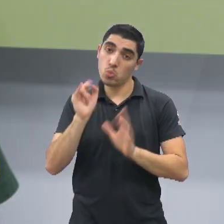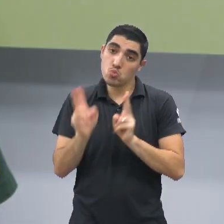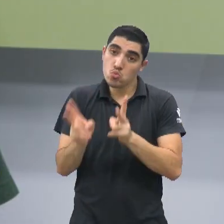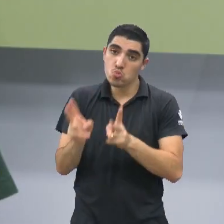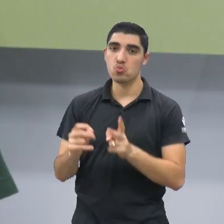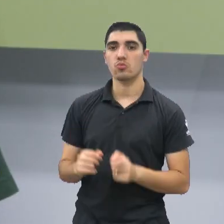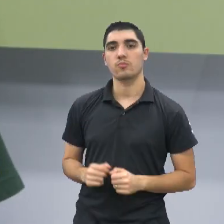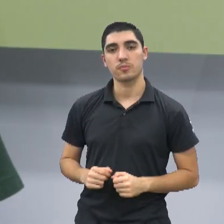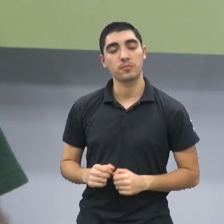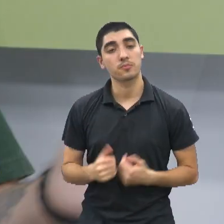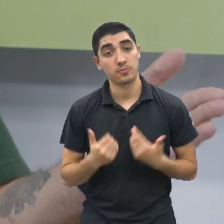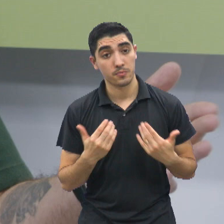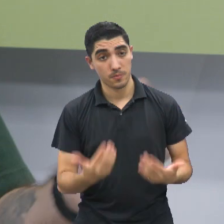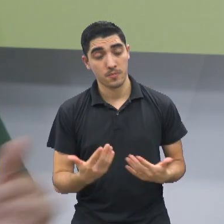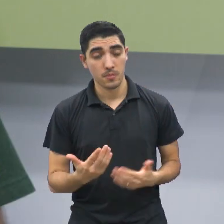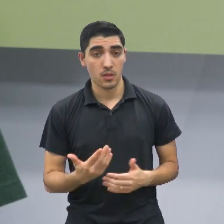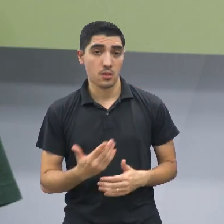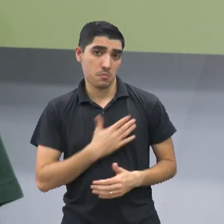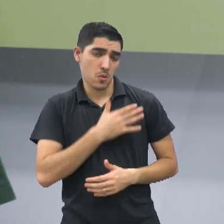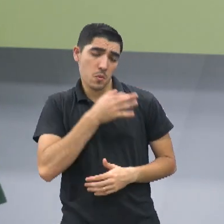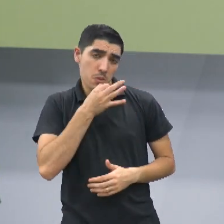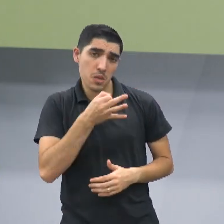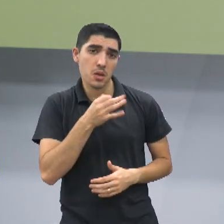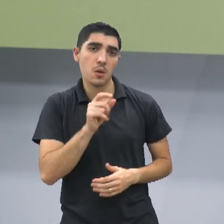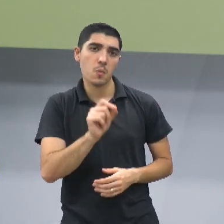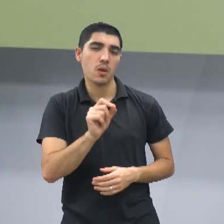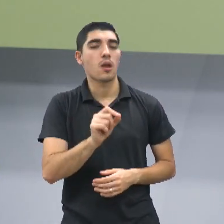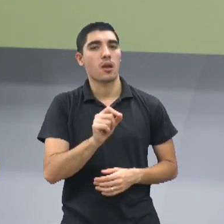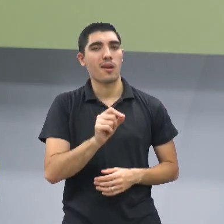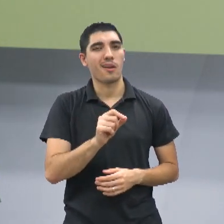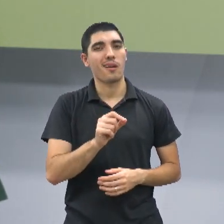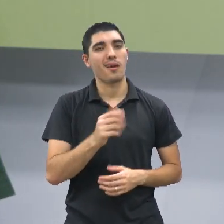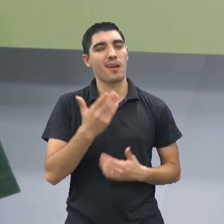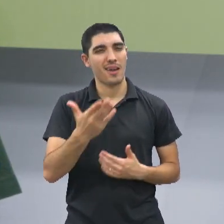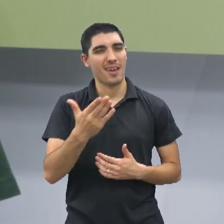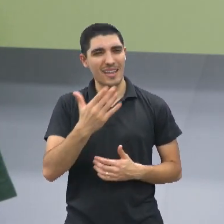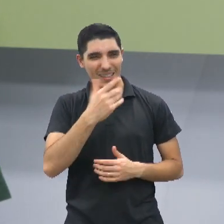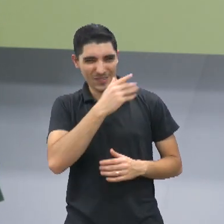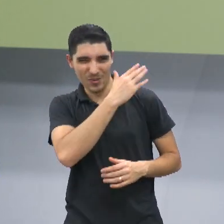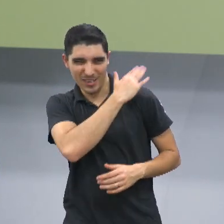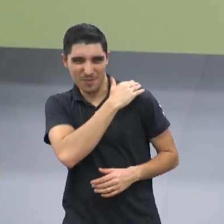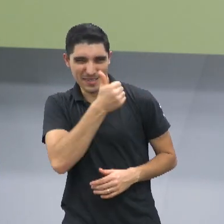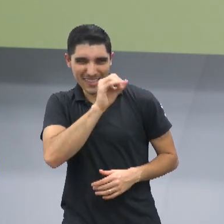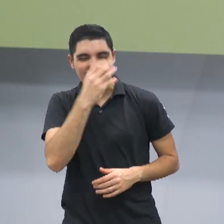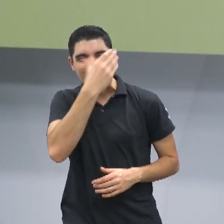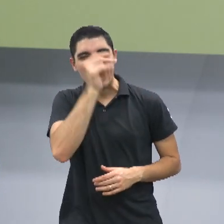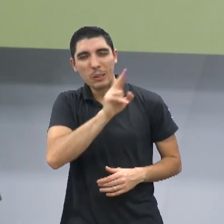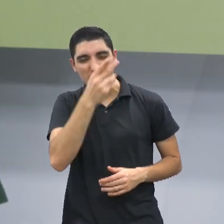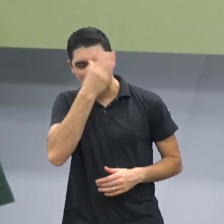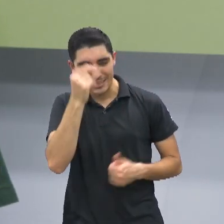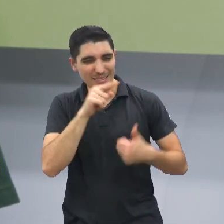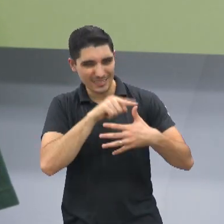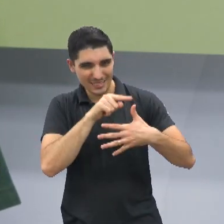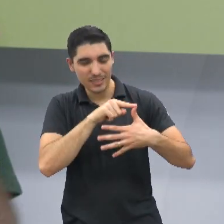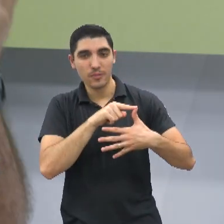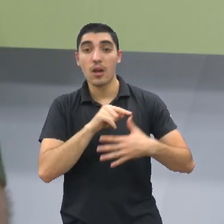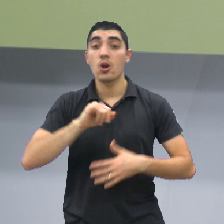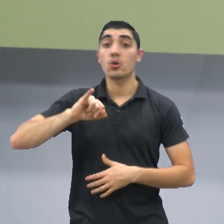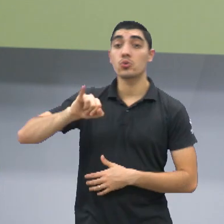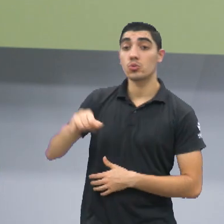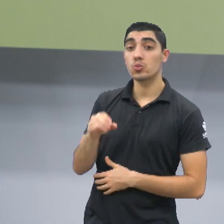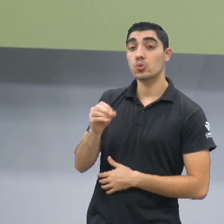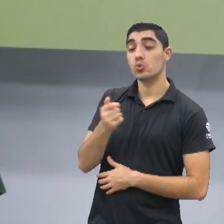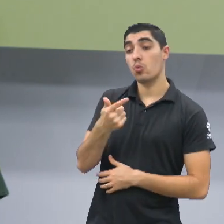é e eu acho que apesar do desse jogador cabeza que a gente esqueceu o nome eh e ele João